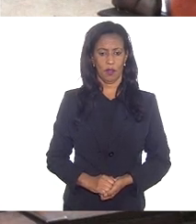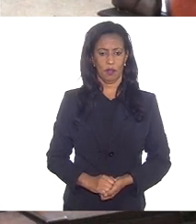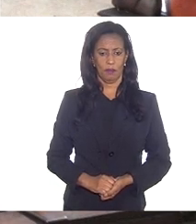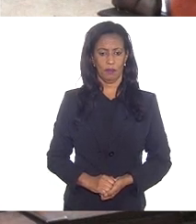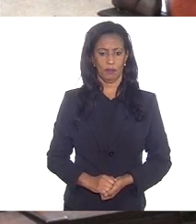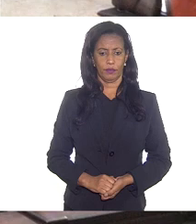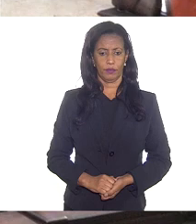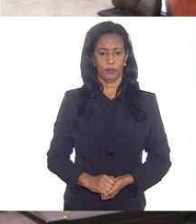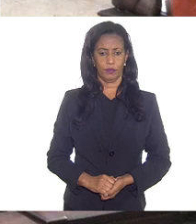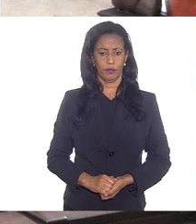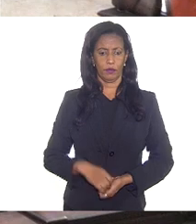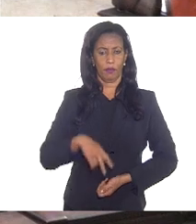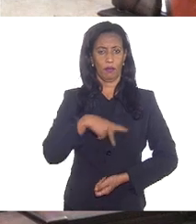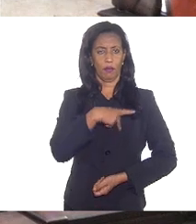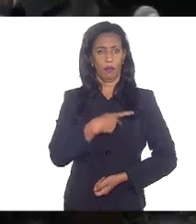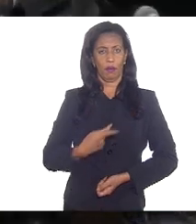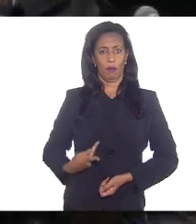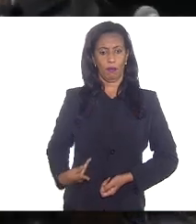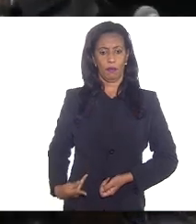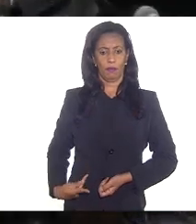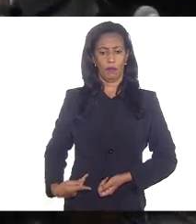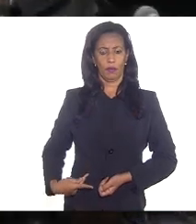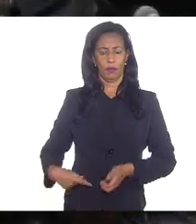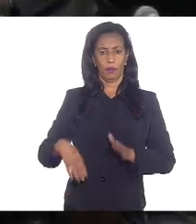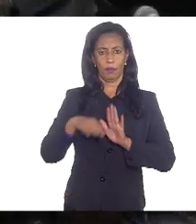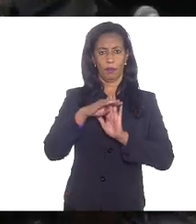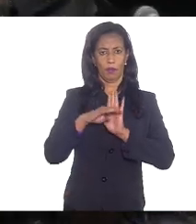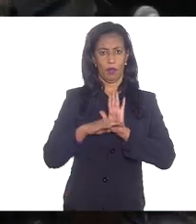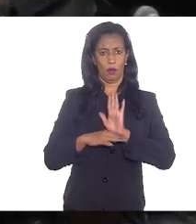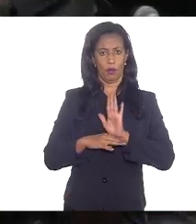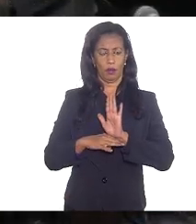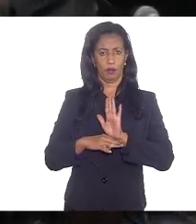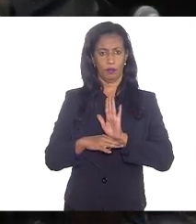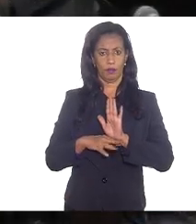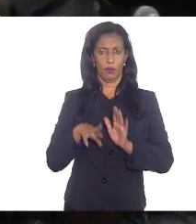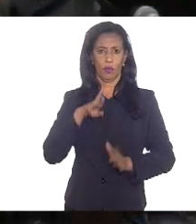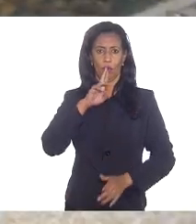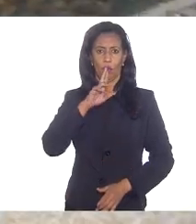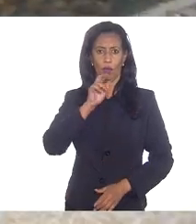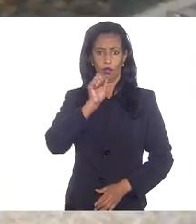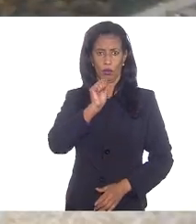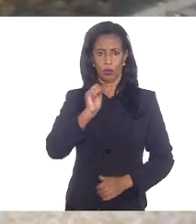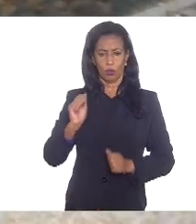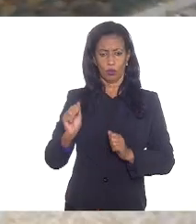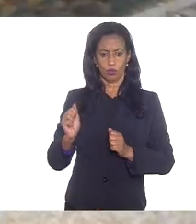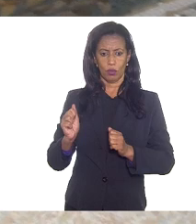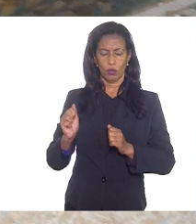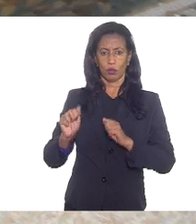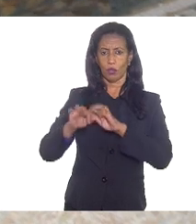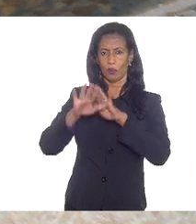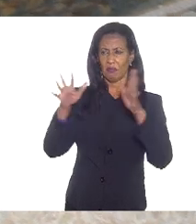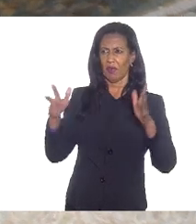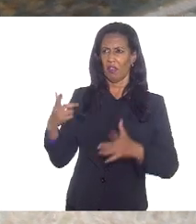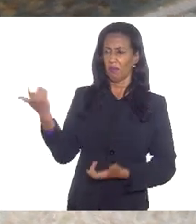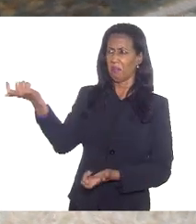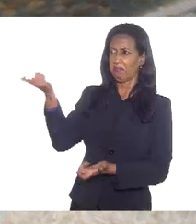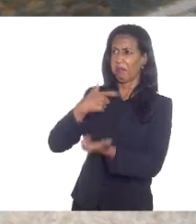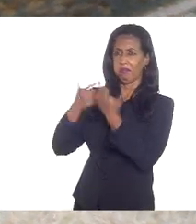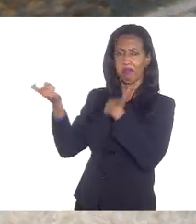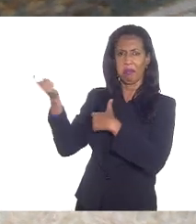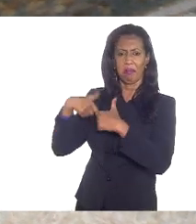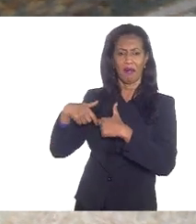Presidente, pela ordem, presidente. Deputado Rodrigo Amorim. Presidente, só para deixar claro aqui que fui atacado ali fora